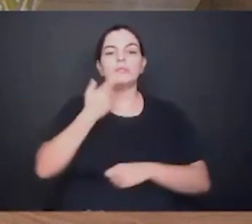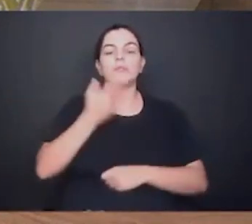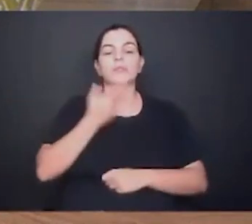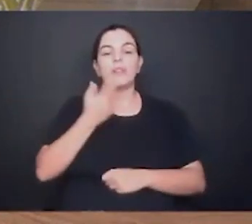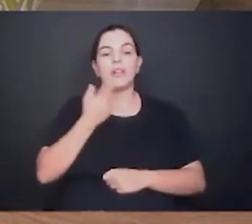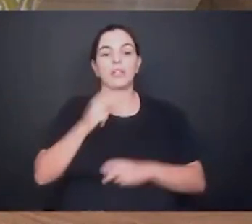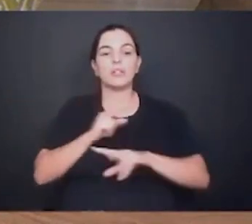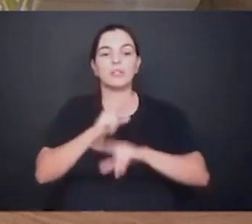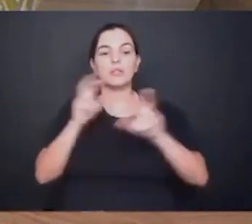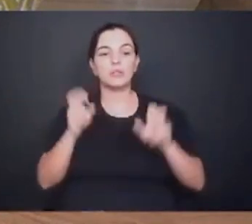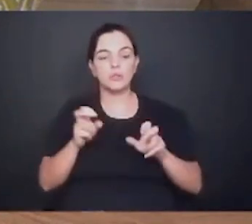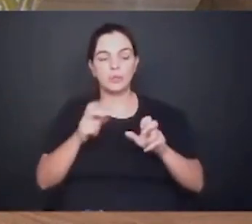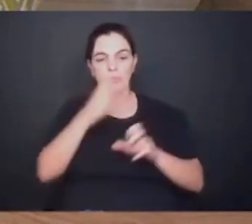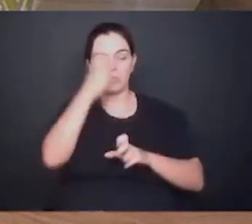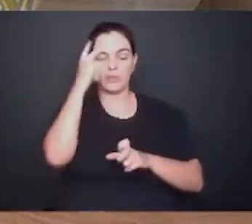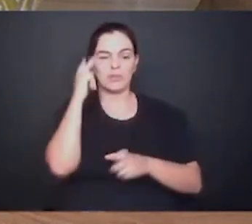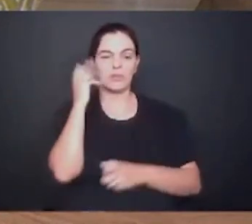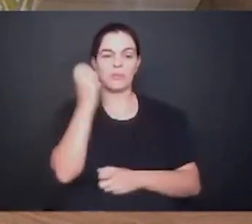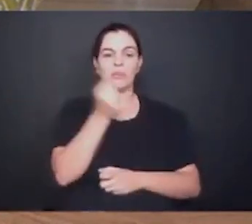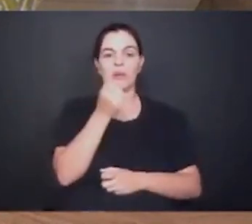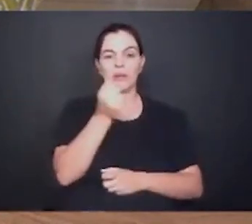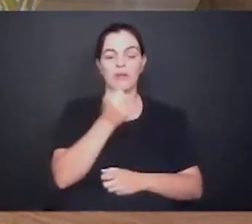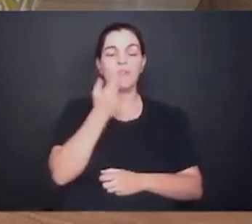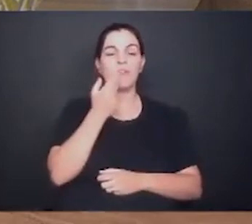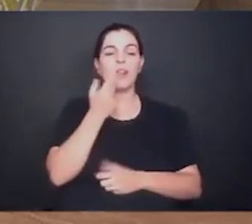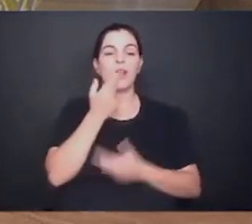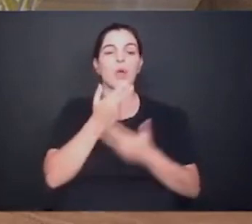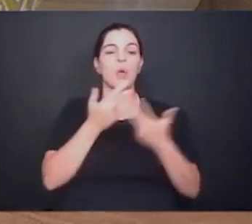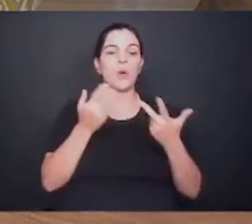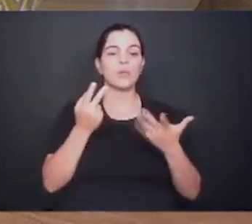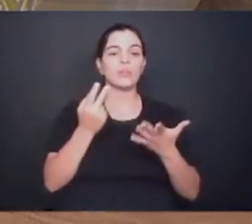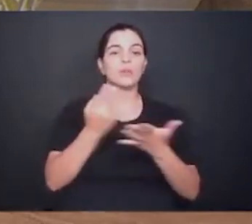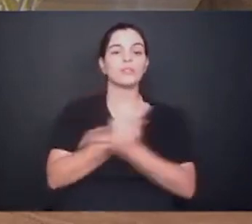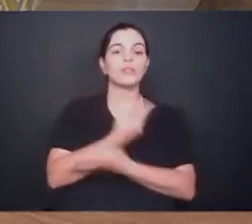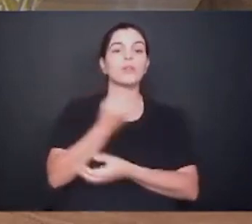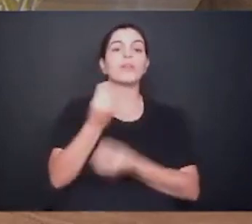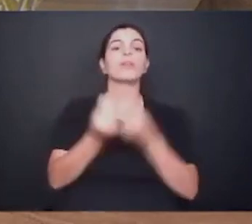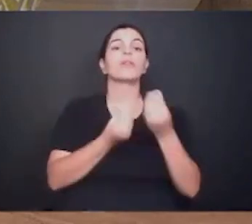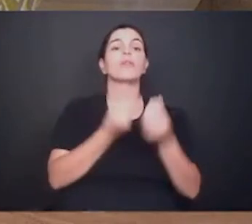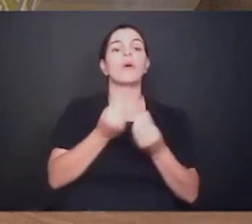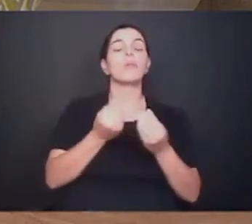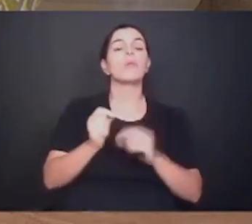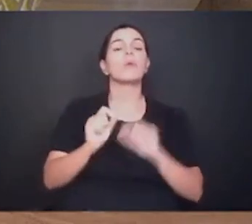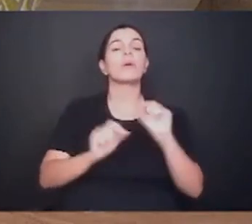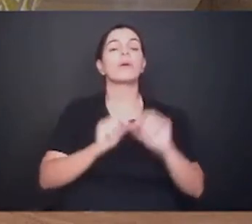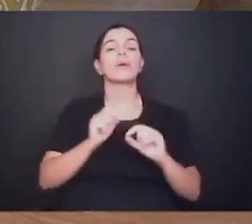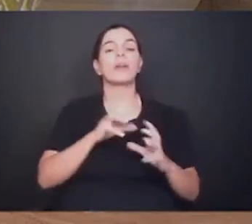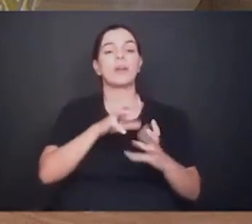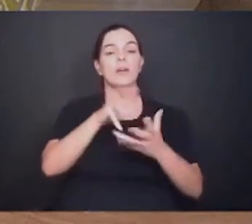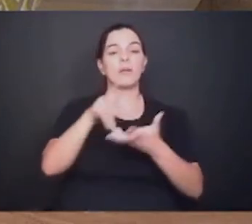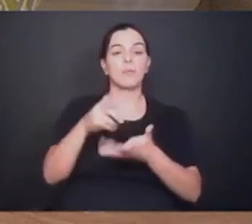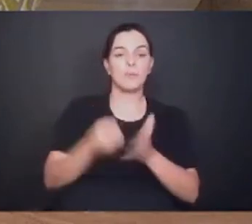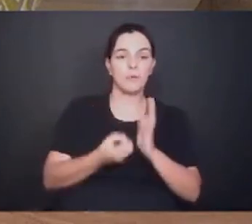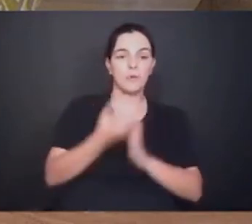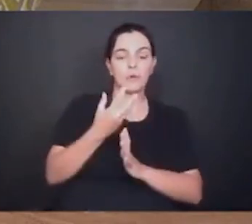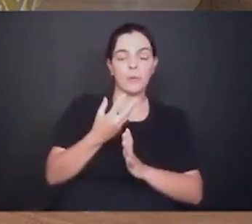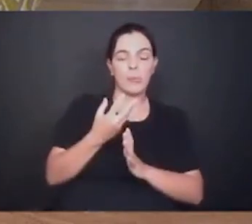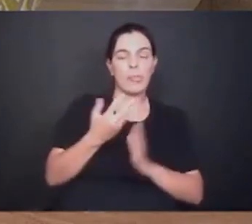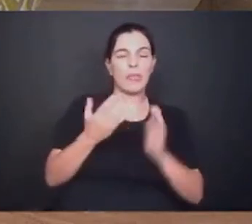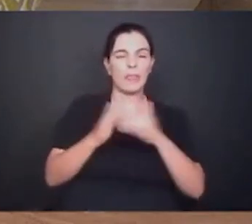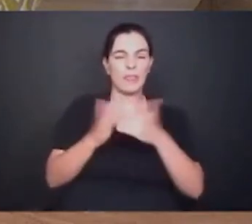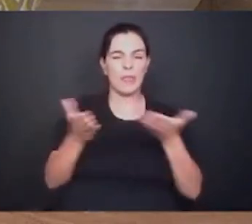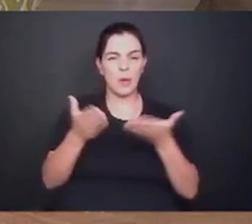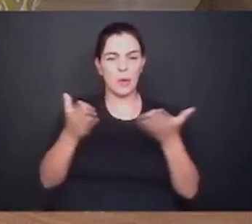falar sobre o que aconteceu, como quem criou um mundo onde foi e ainda é legítimo violentar tantas vidas. Temos